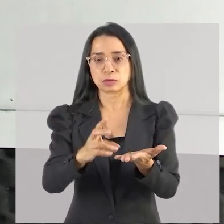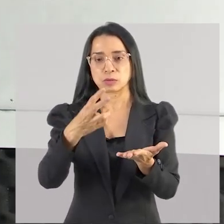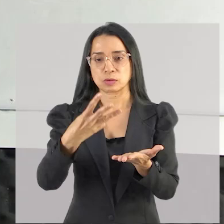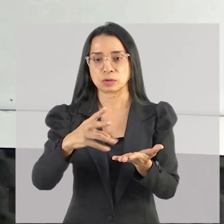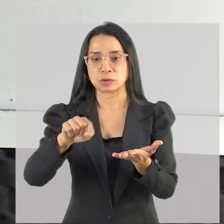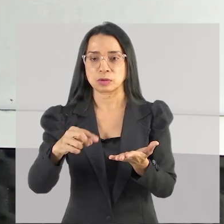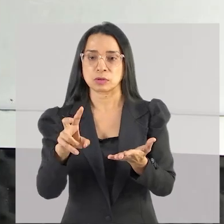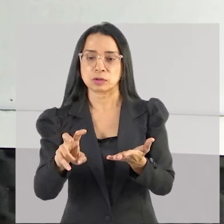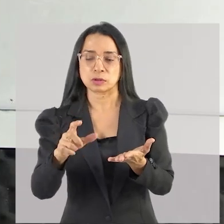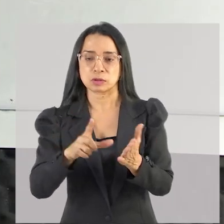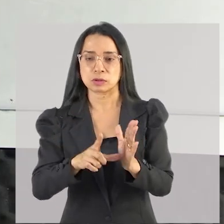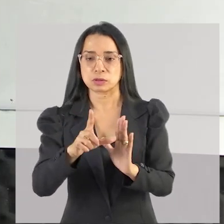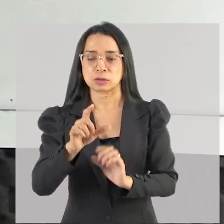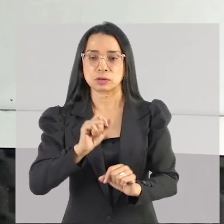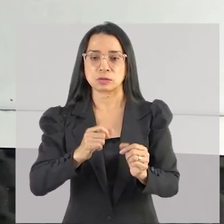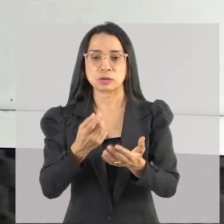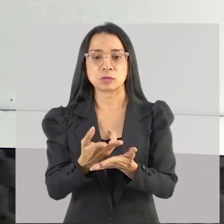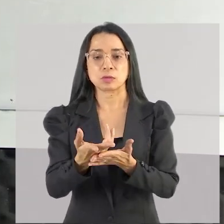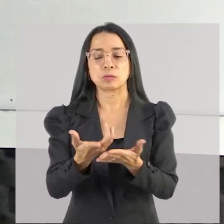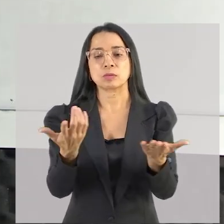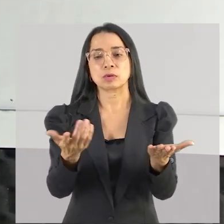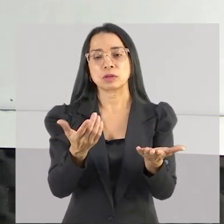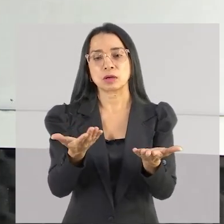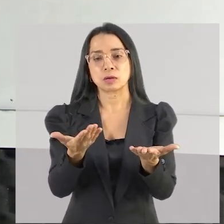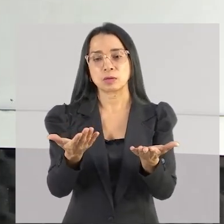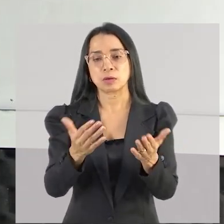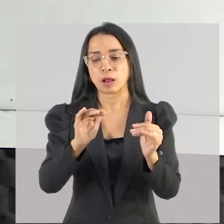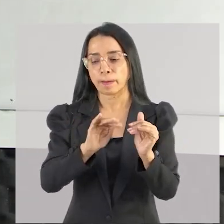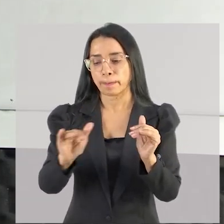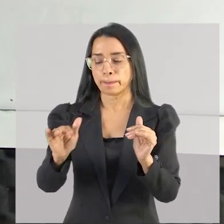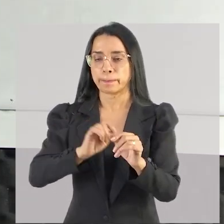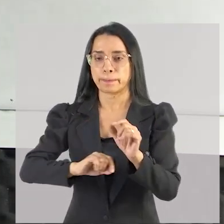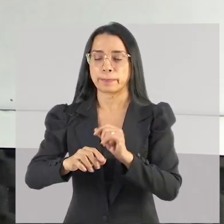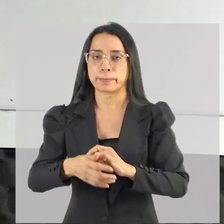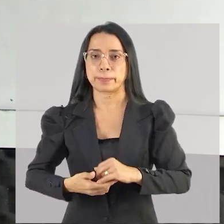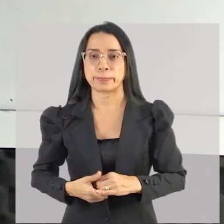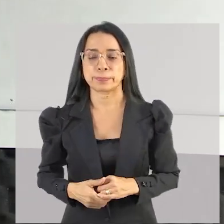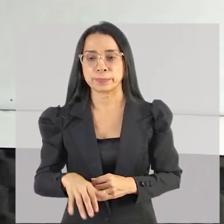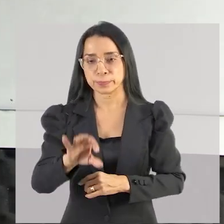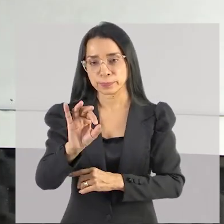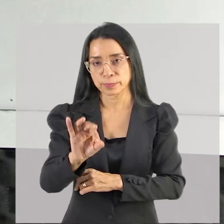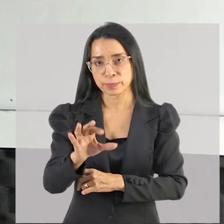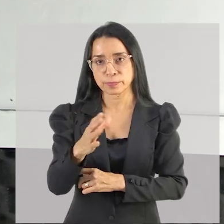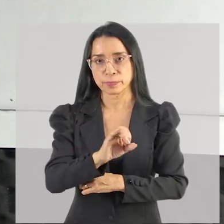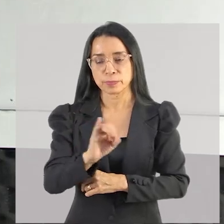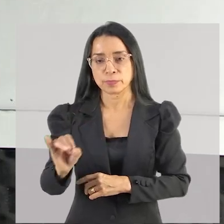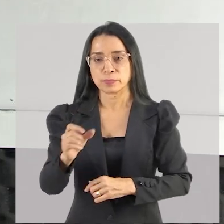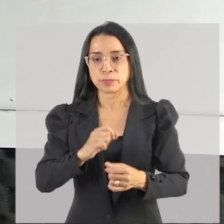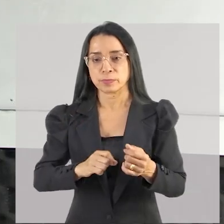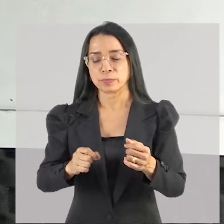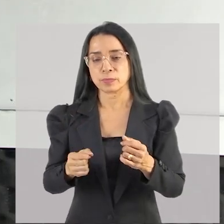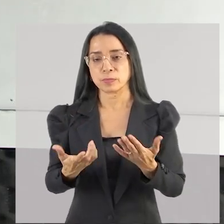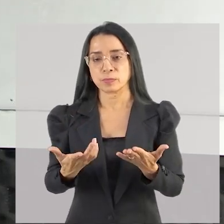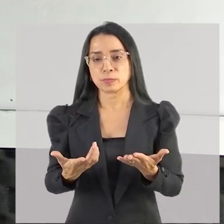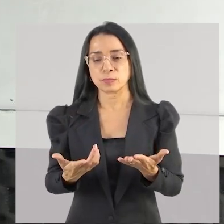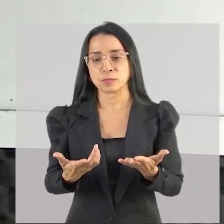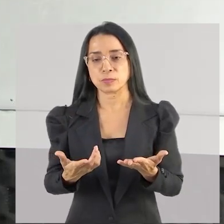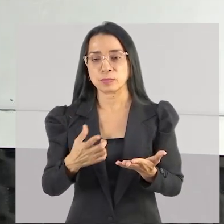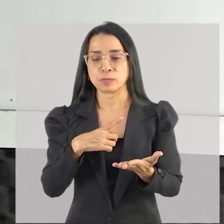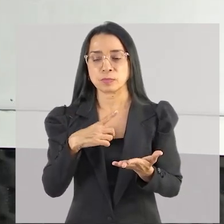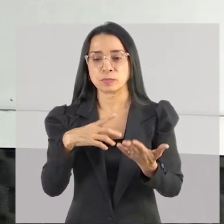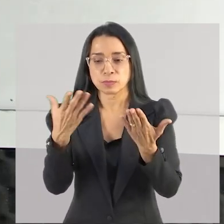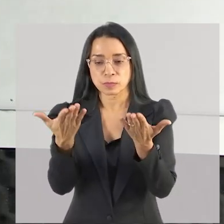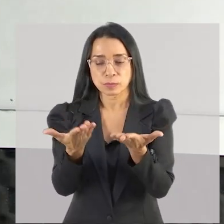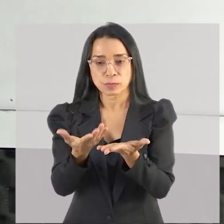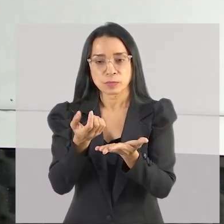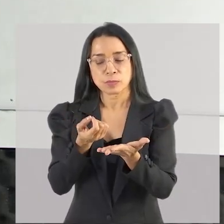somente 3,5, eu estou comprando o que? A metade, certo? Então, se eu estou comprando a